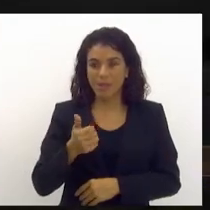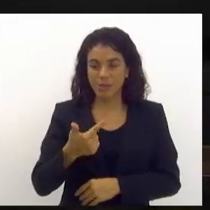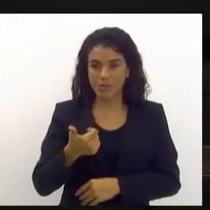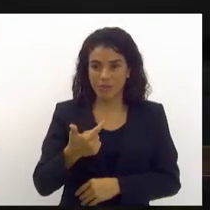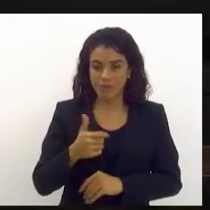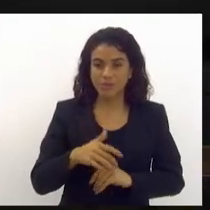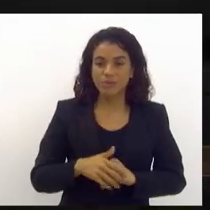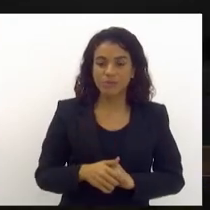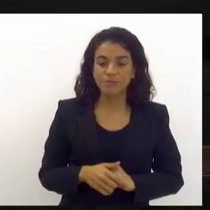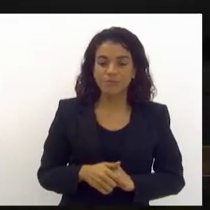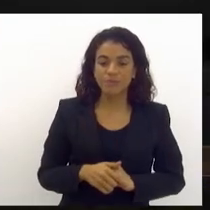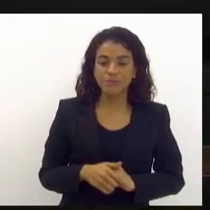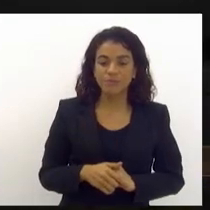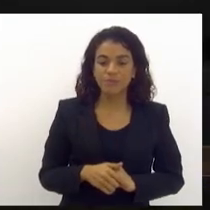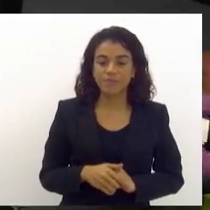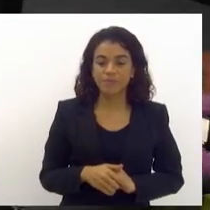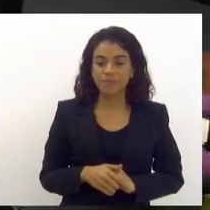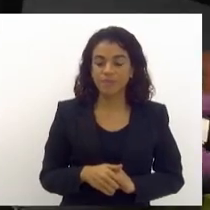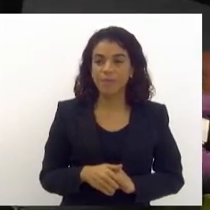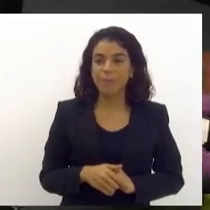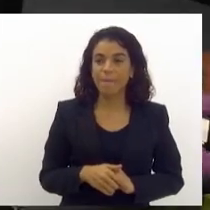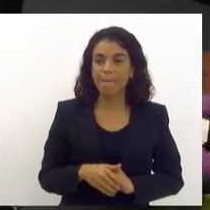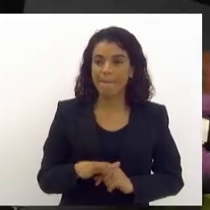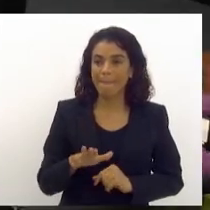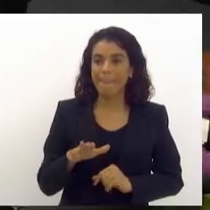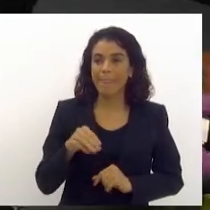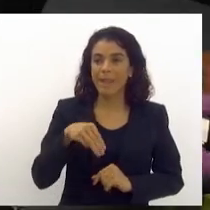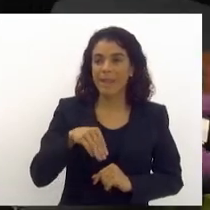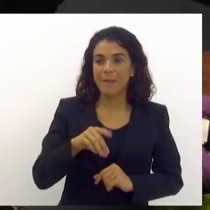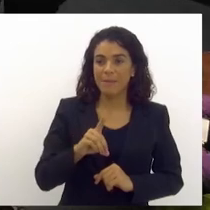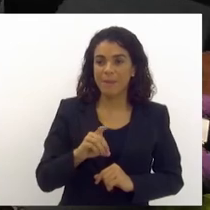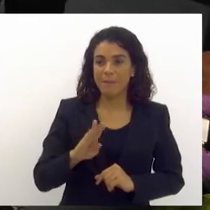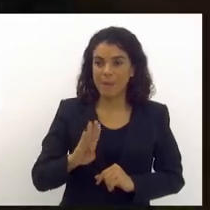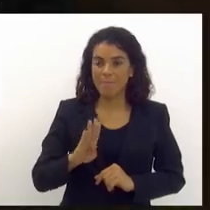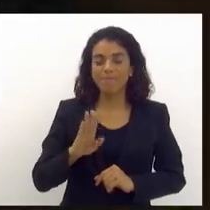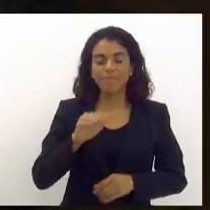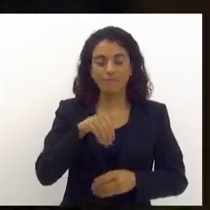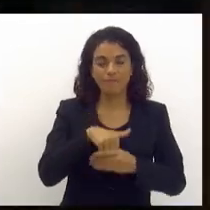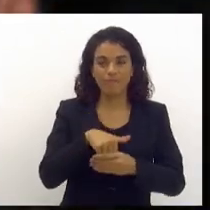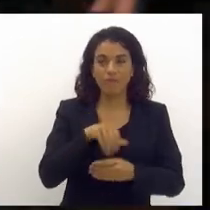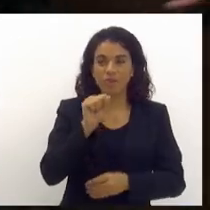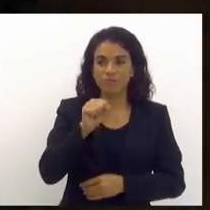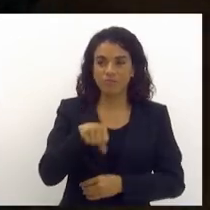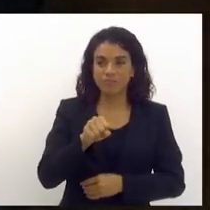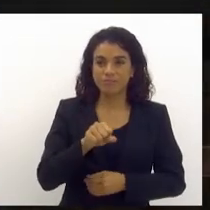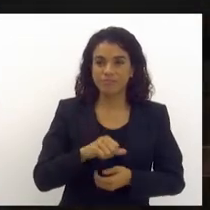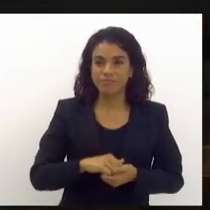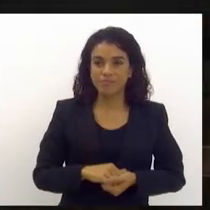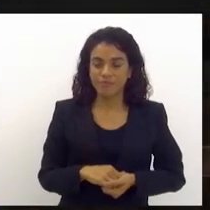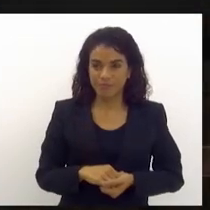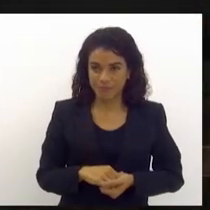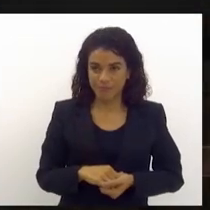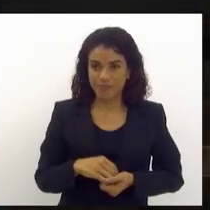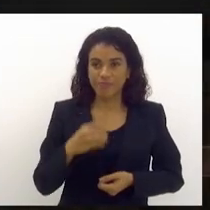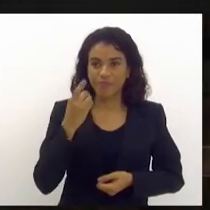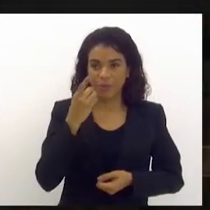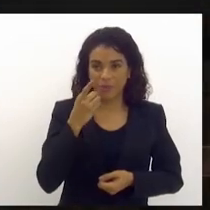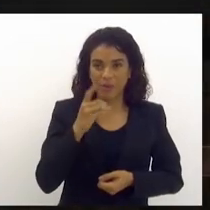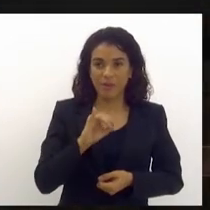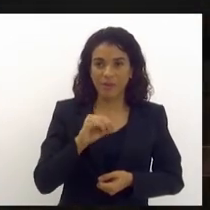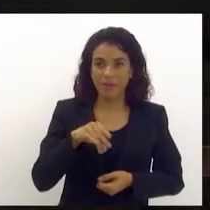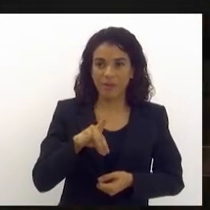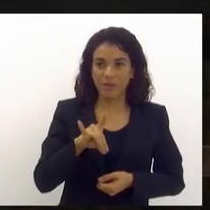Para encaminhar, senhor presidente. Para encaminhar pelo MDB, voto sim, senhor presidente. Muito obrigado, deputado Rosenberg, deputada Índia